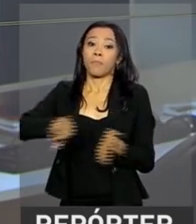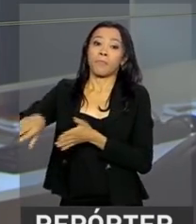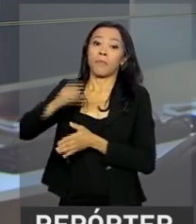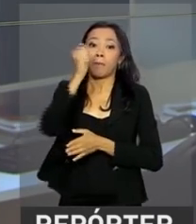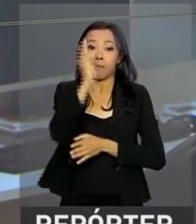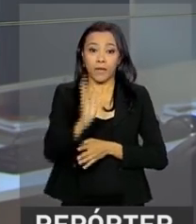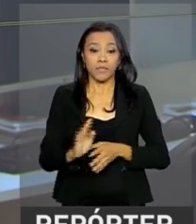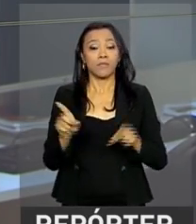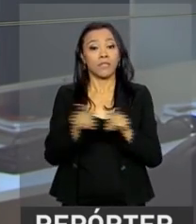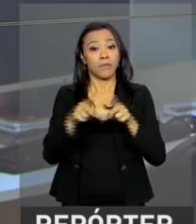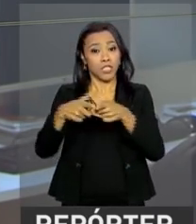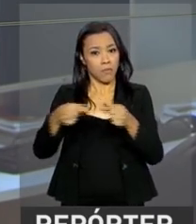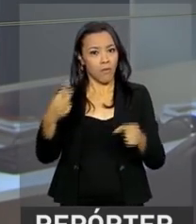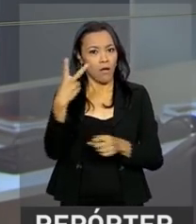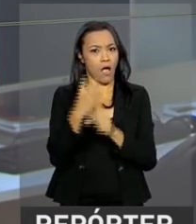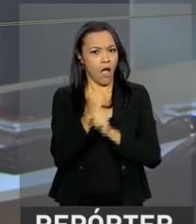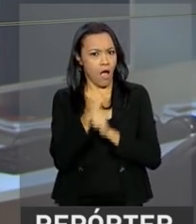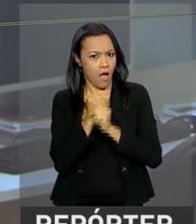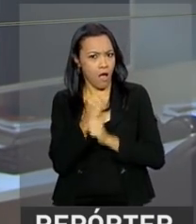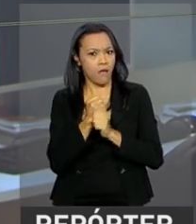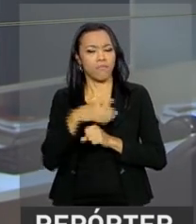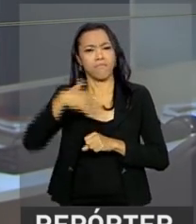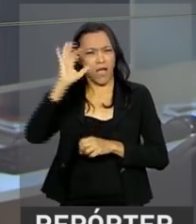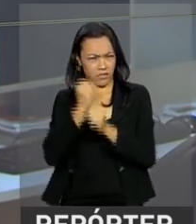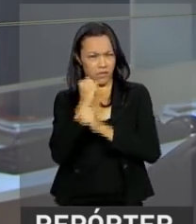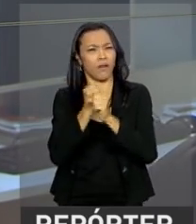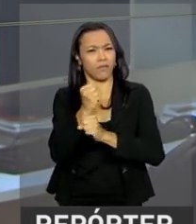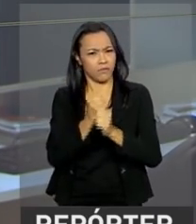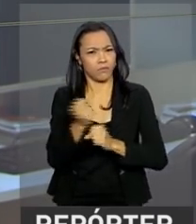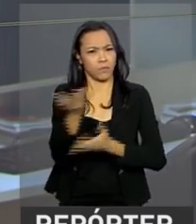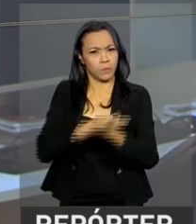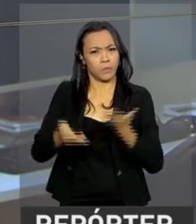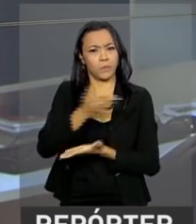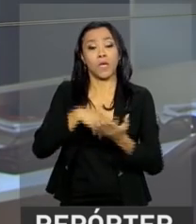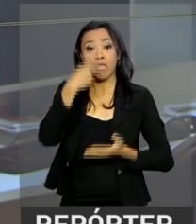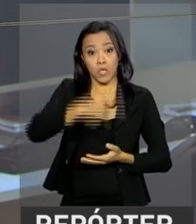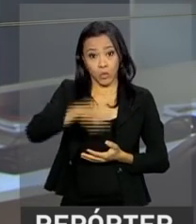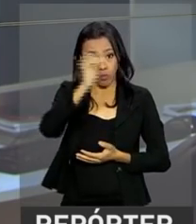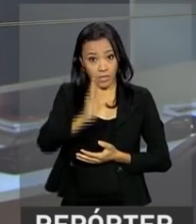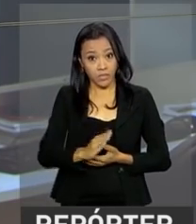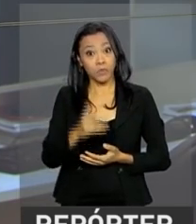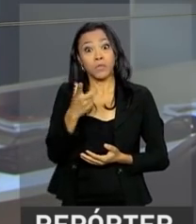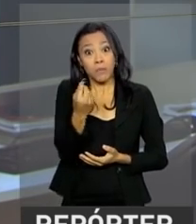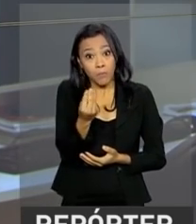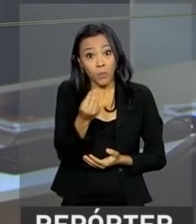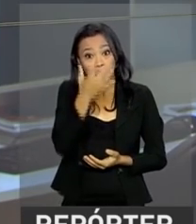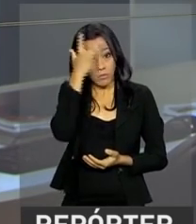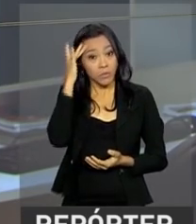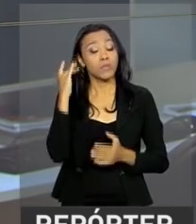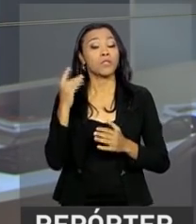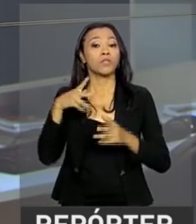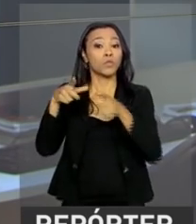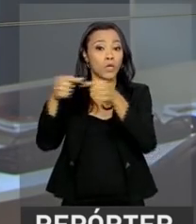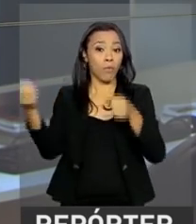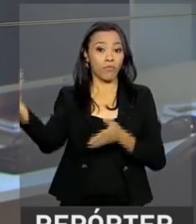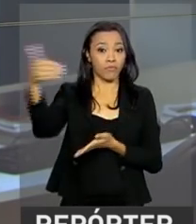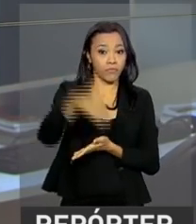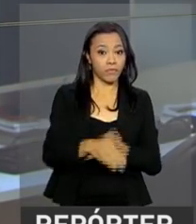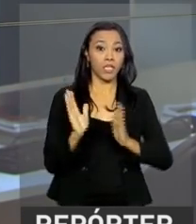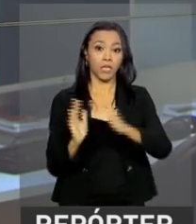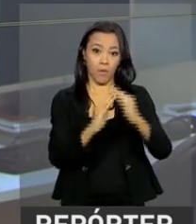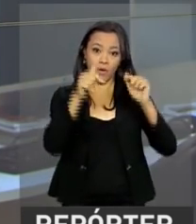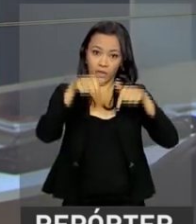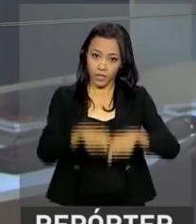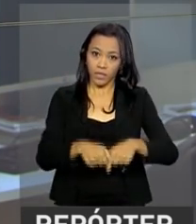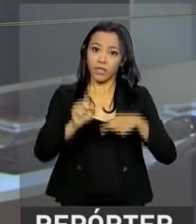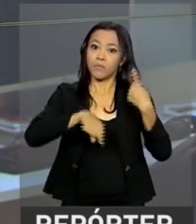mantêm relações há anos. O Brasil tem uma das maiores comunidades japonesas do mundo e muitos brasileiros vão ao país asiático